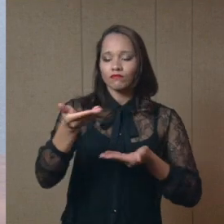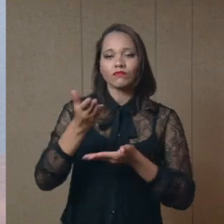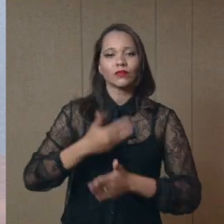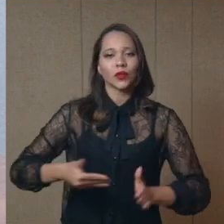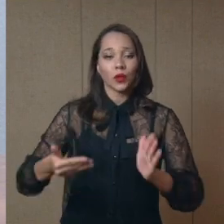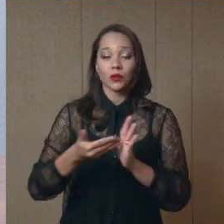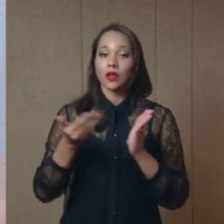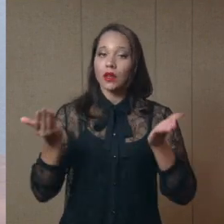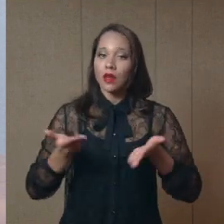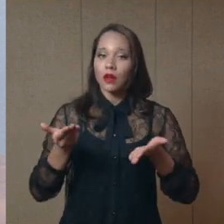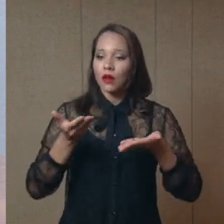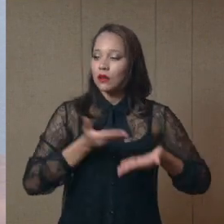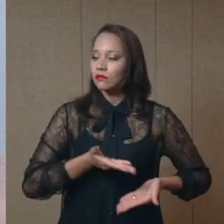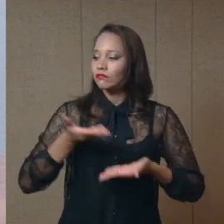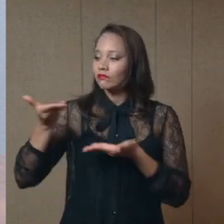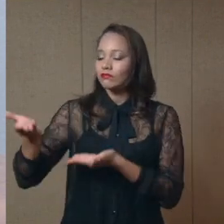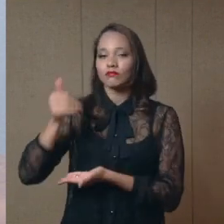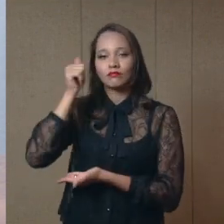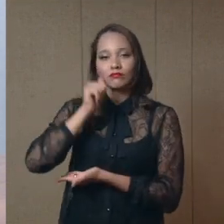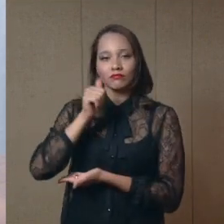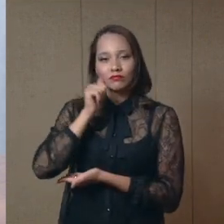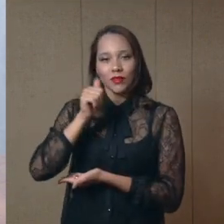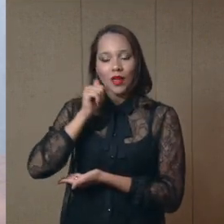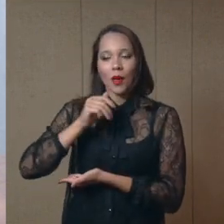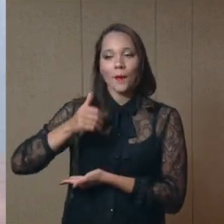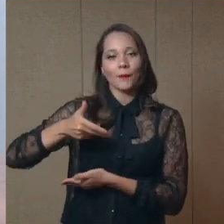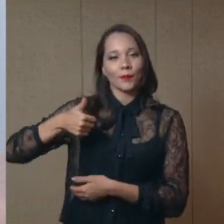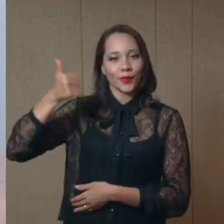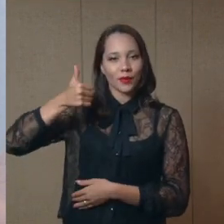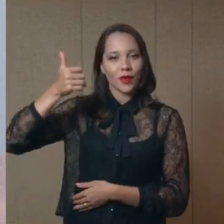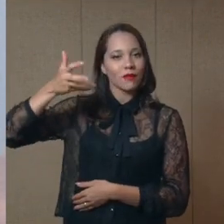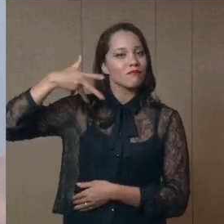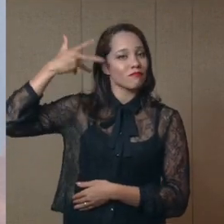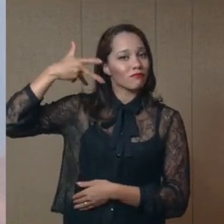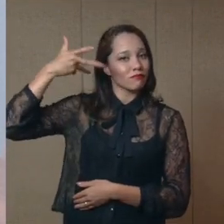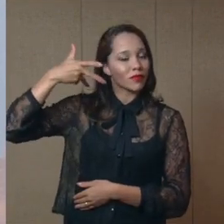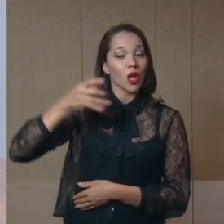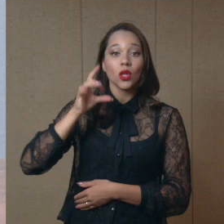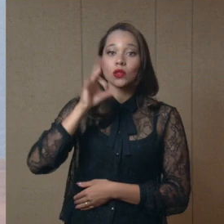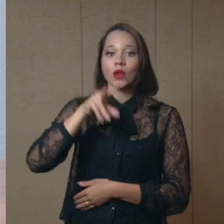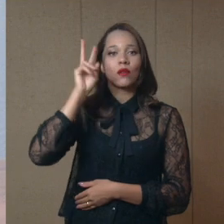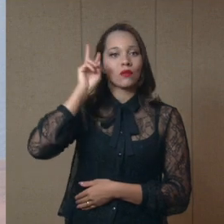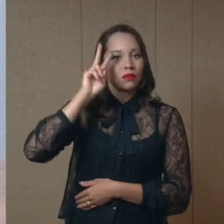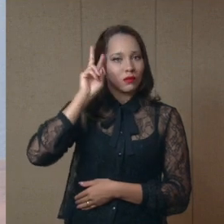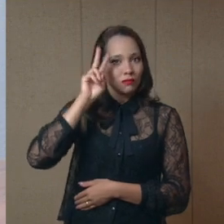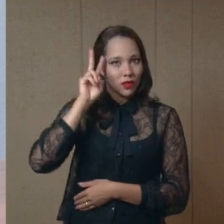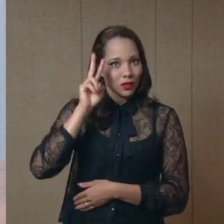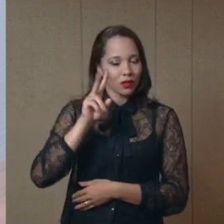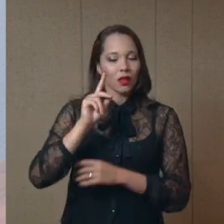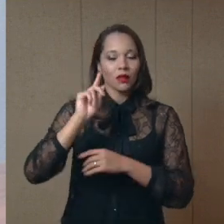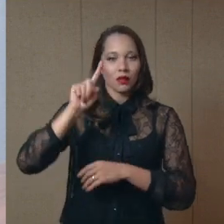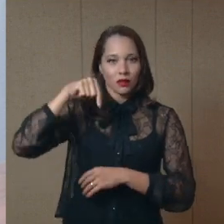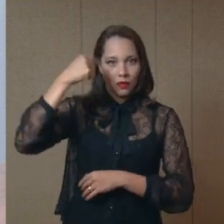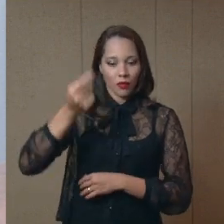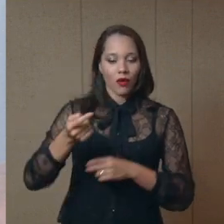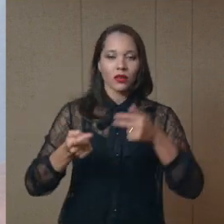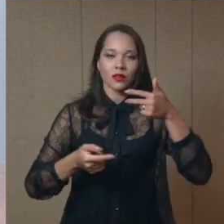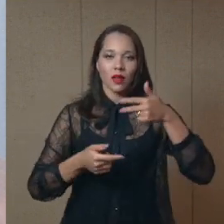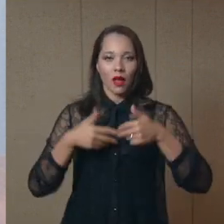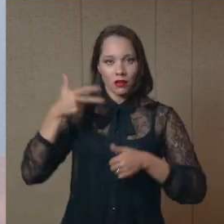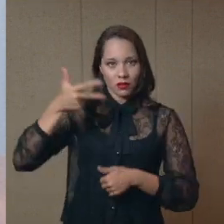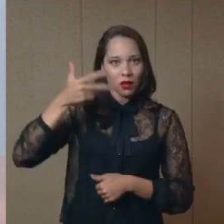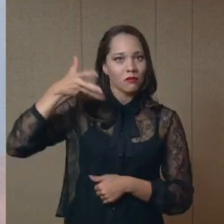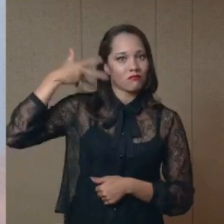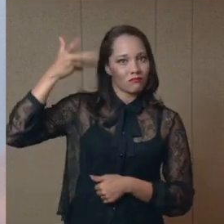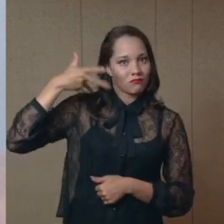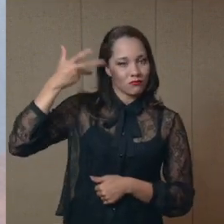passo a palavra nossa primeira palestrante soma um lembrete prévio nós teremos após as três palestras